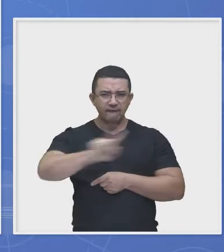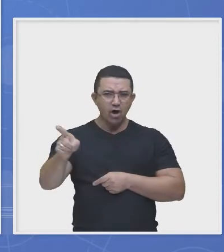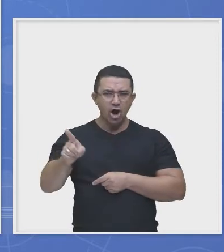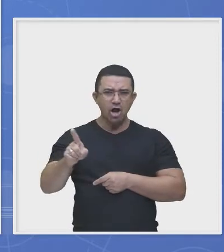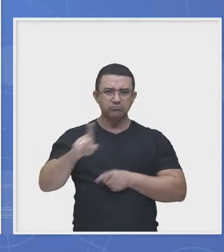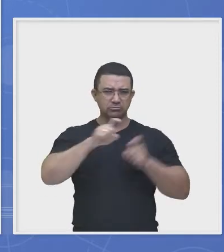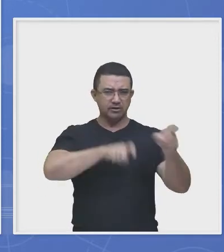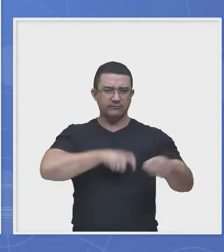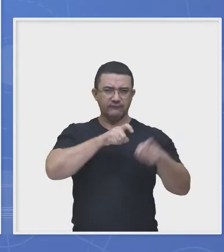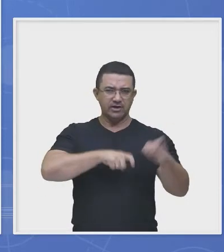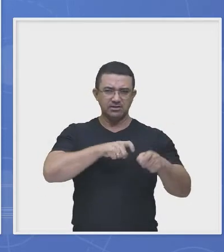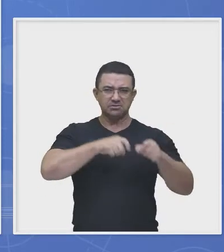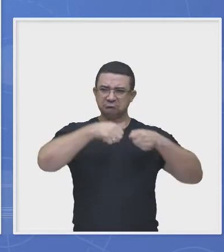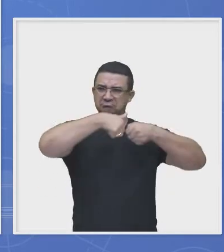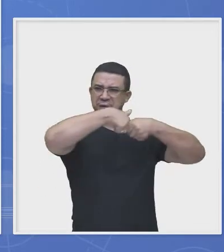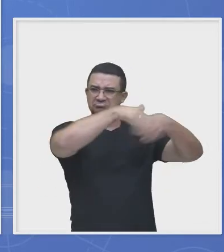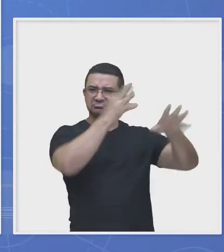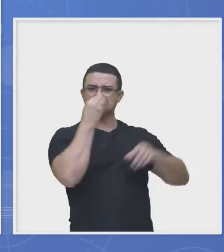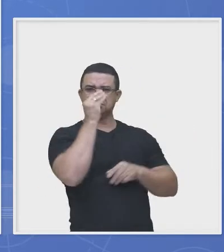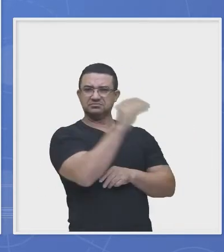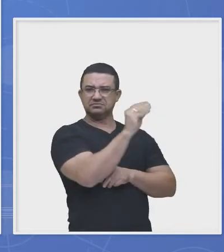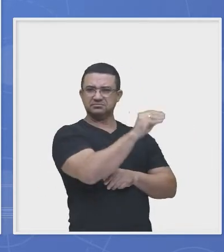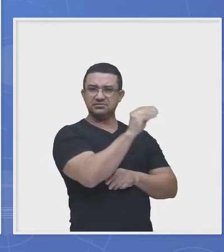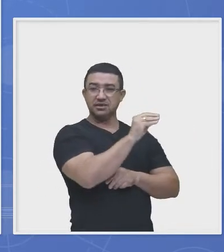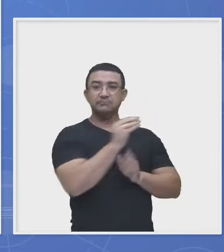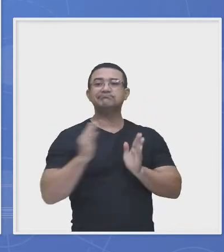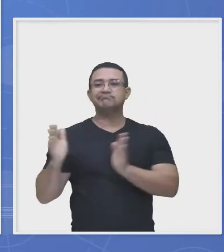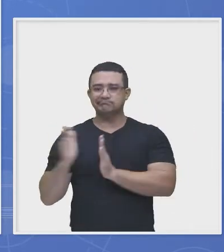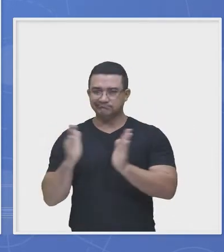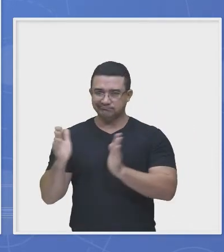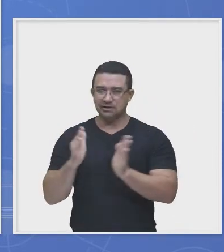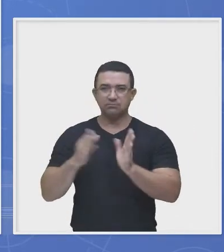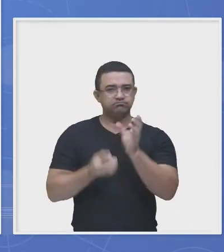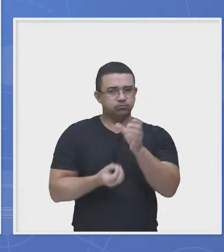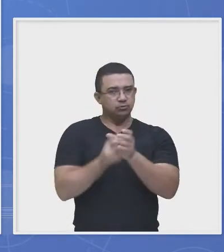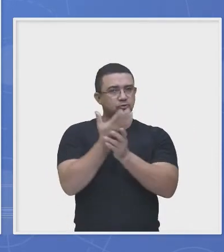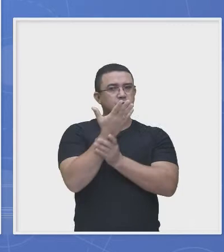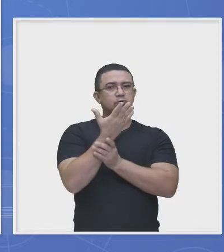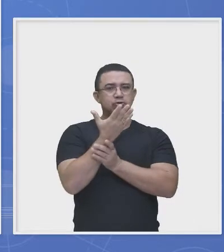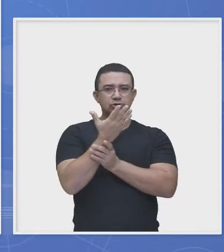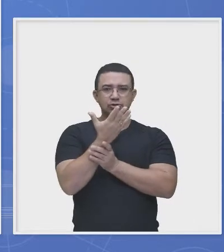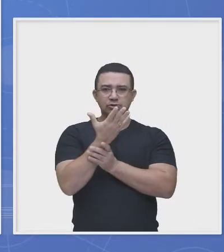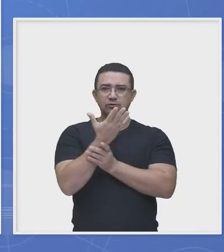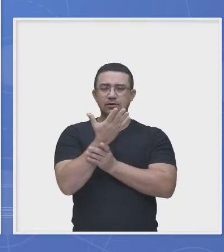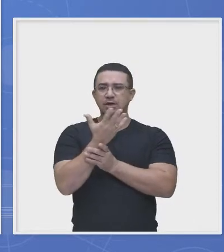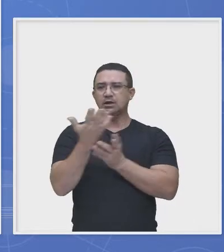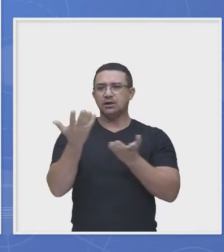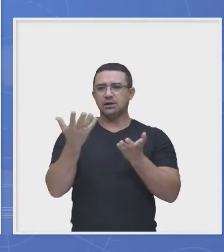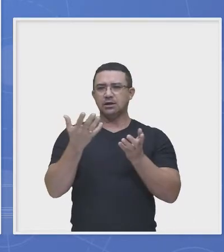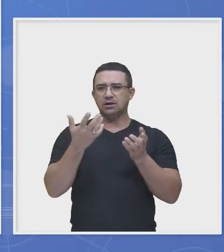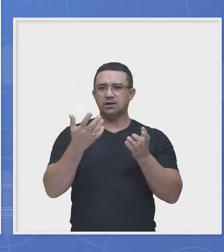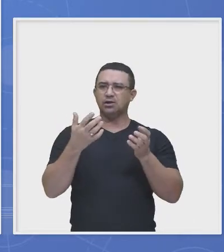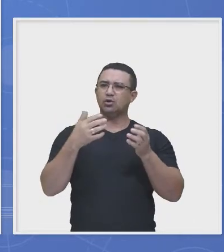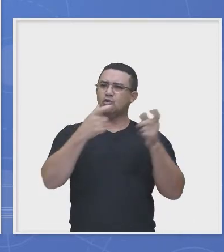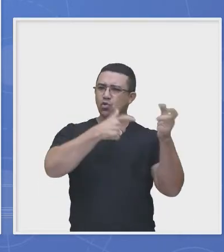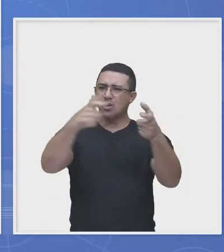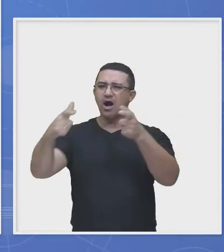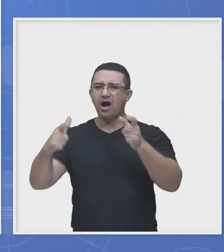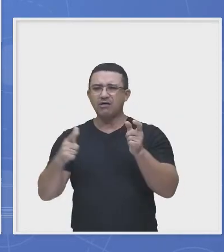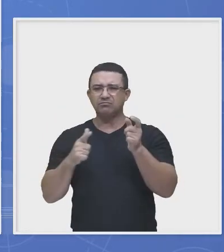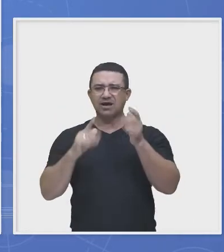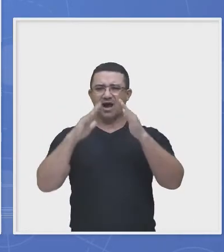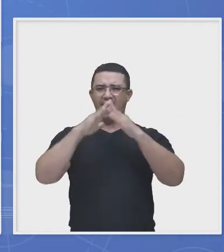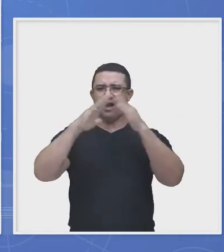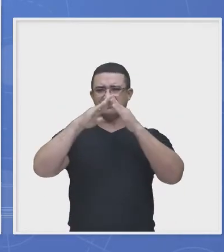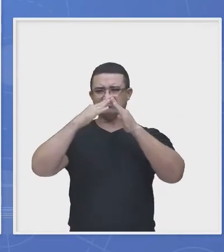elas foram marginalizadas. Então, nesse período, vai começar a surgir ali pela cidade do Rio de Janeiro as favelas, porque os negros,